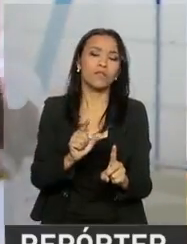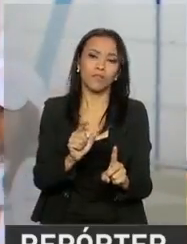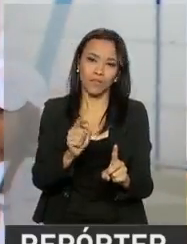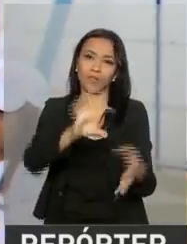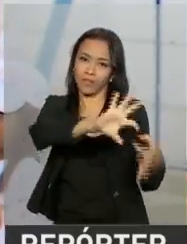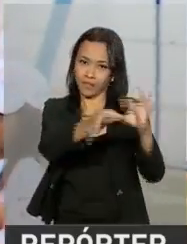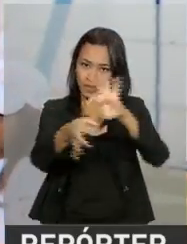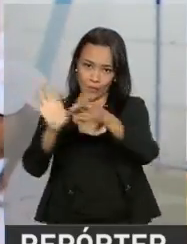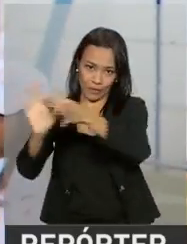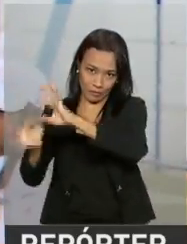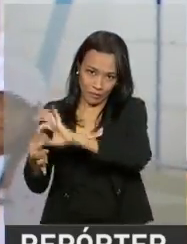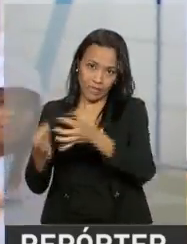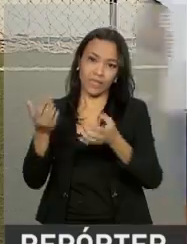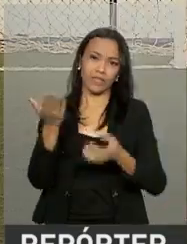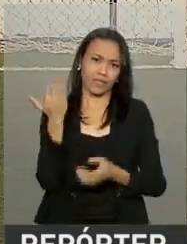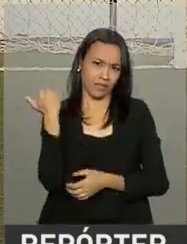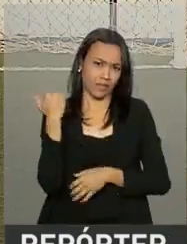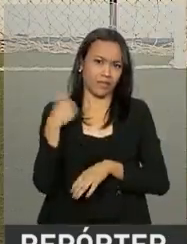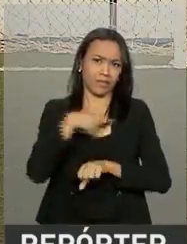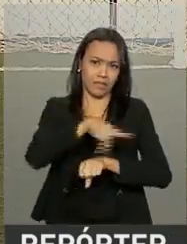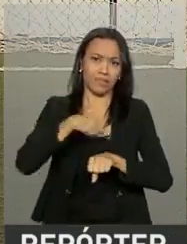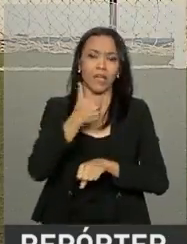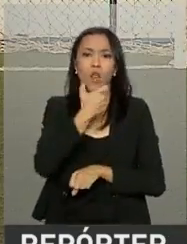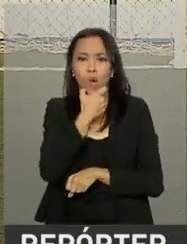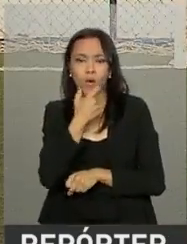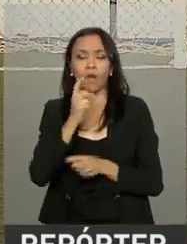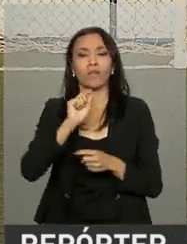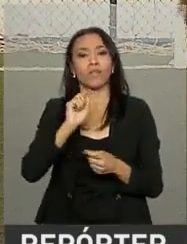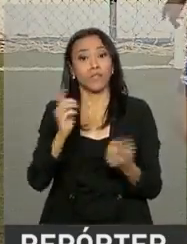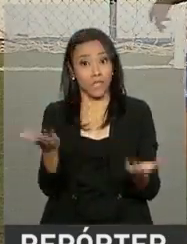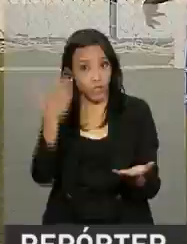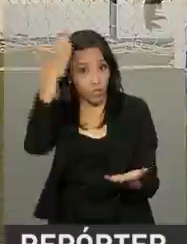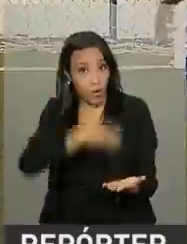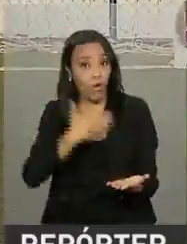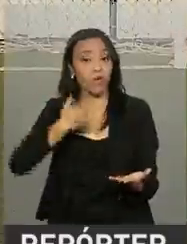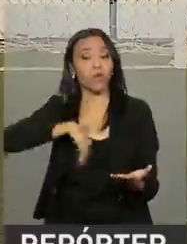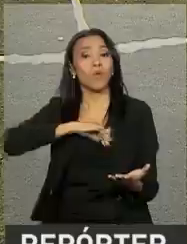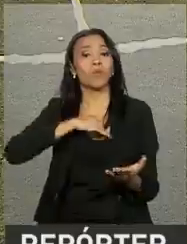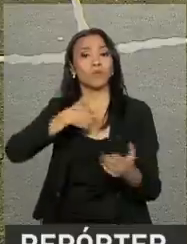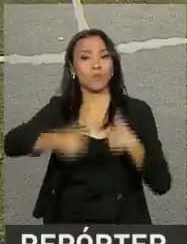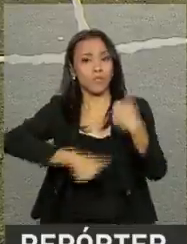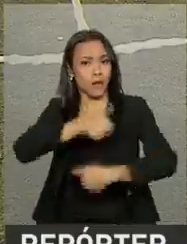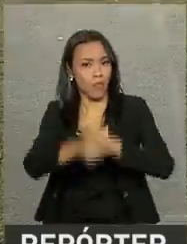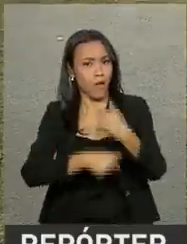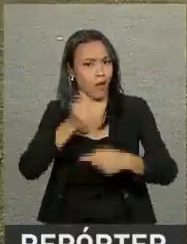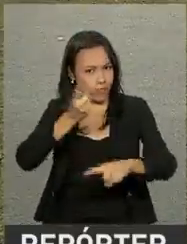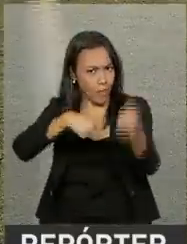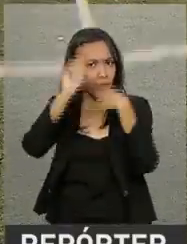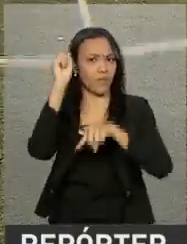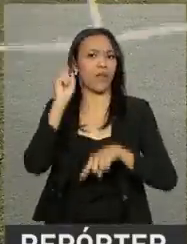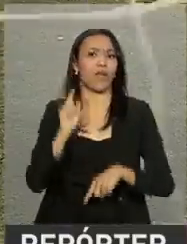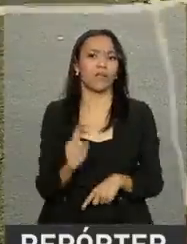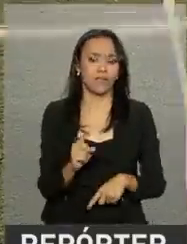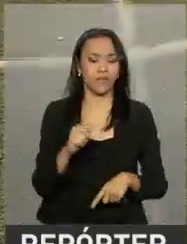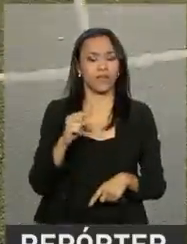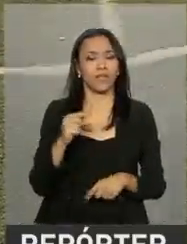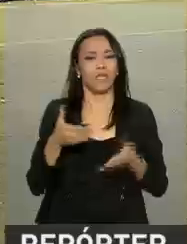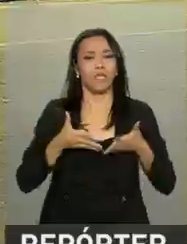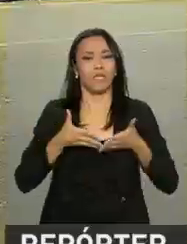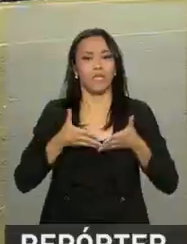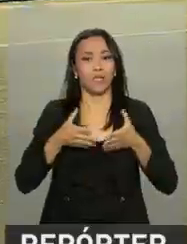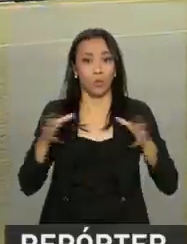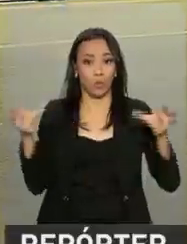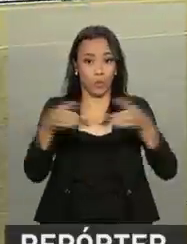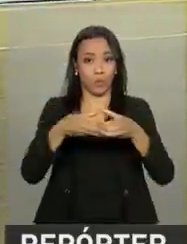na Olimpíada de Londres. Isso mostra que o nosso programa é um programa de sucesso e as Forças Armadas